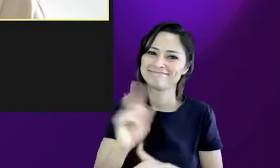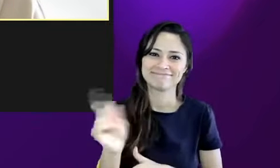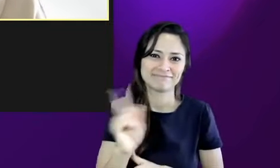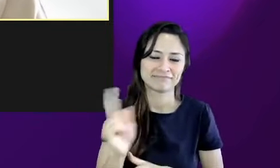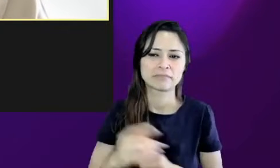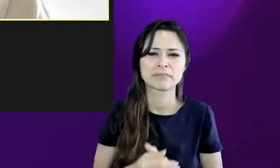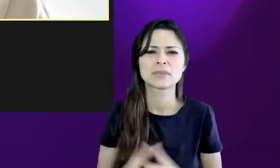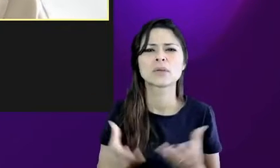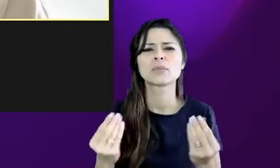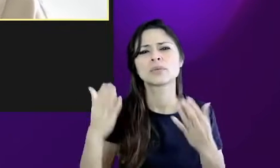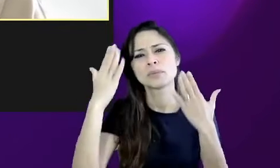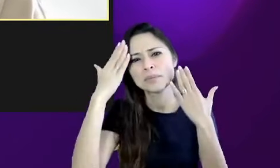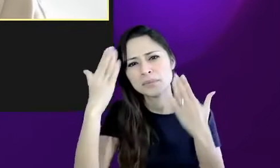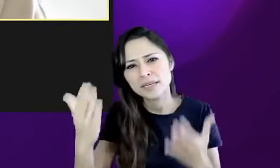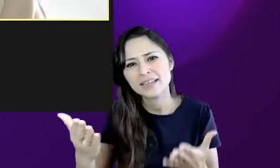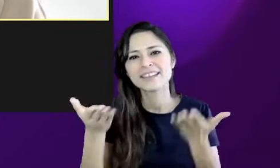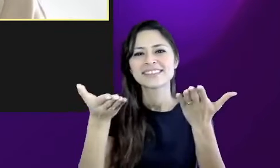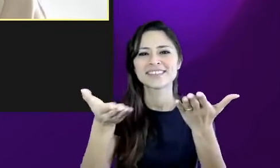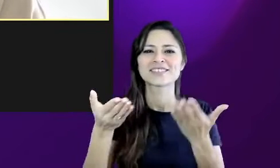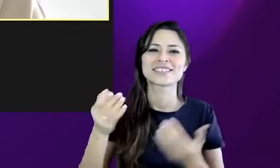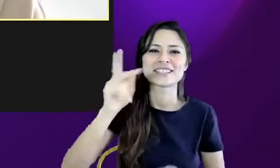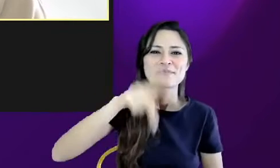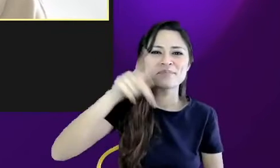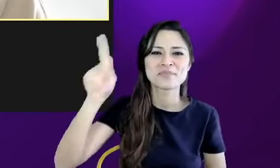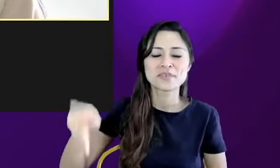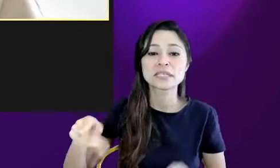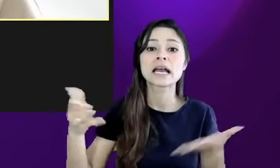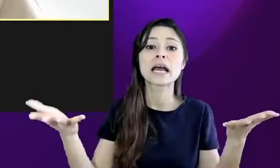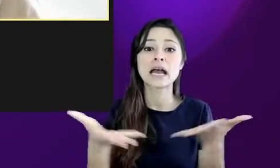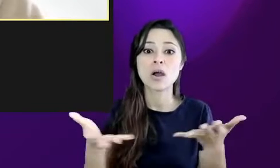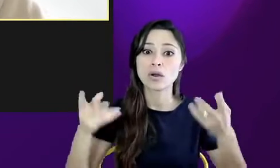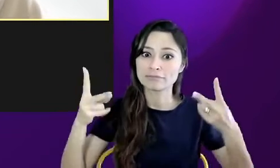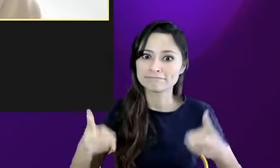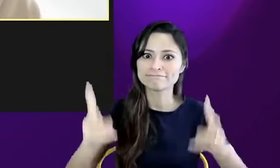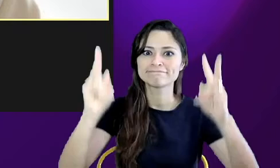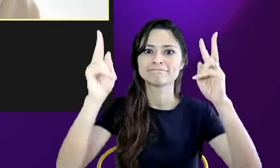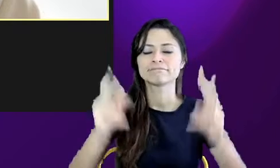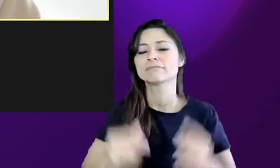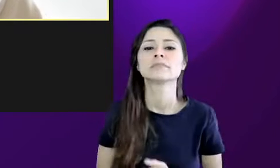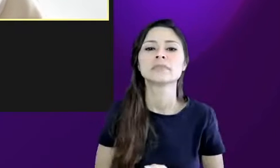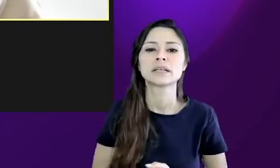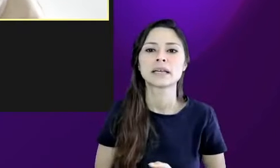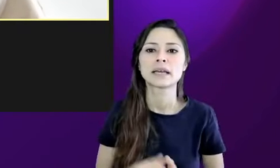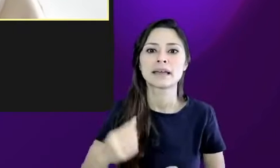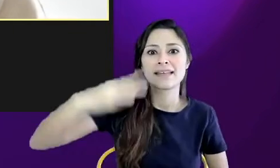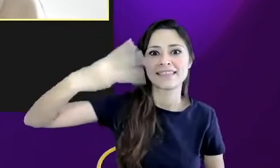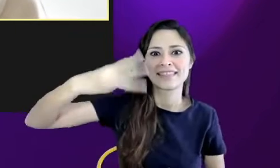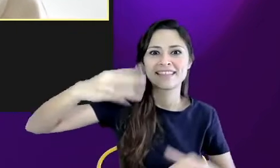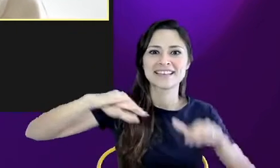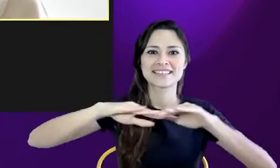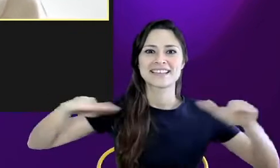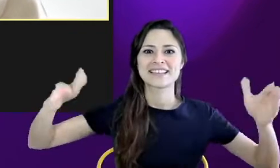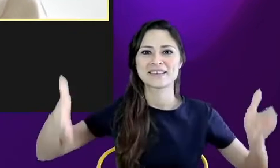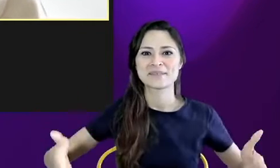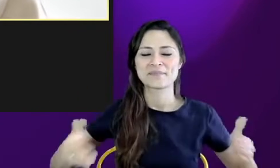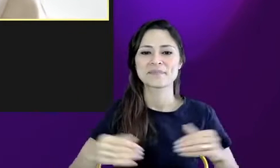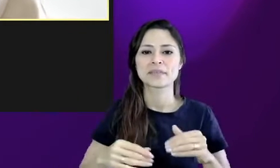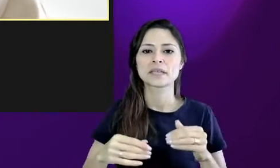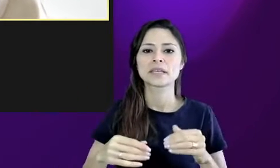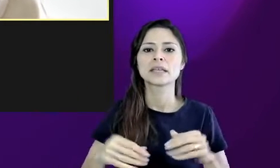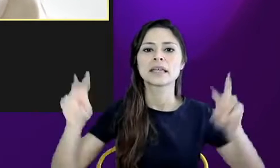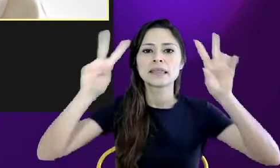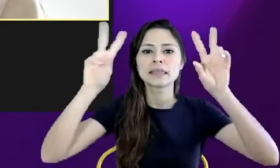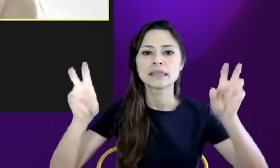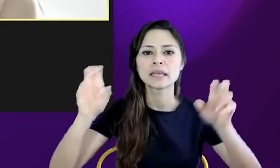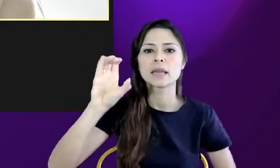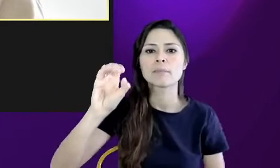Muito obrigada, Marco, pela sua presença. Então, agora a gente segue, né, para a terceira mesa, que é a mesa sobre